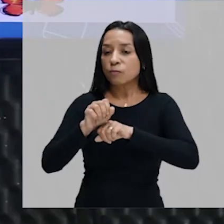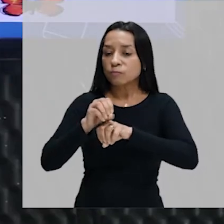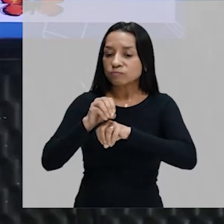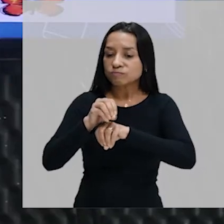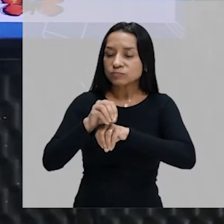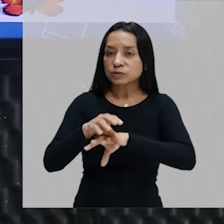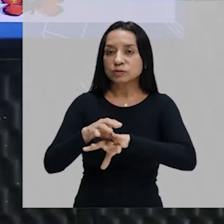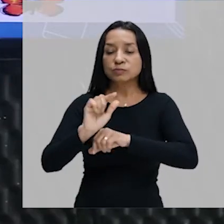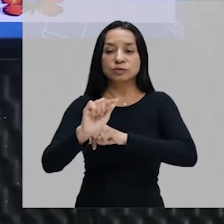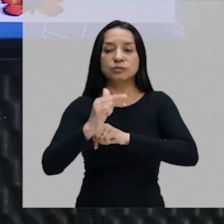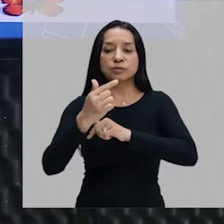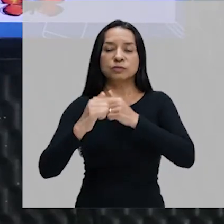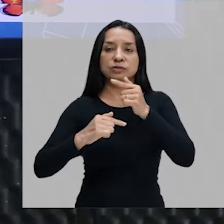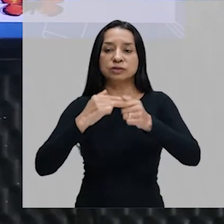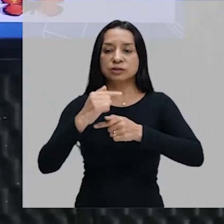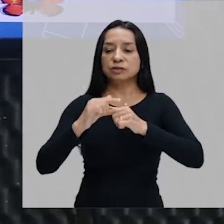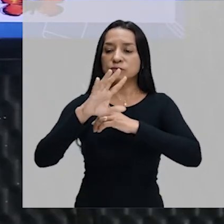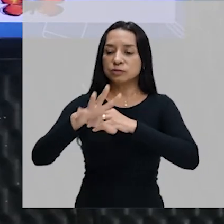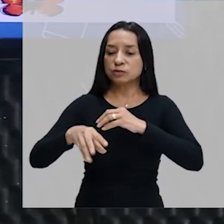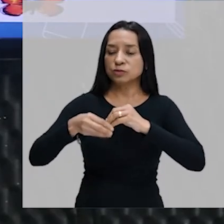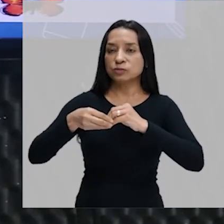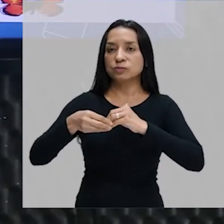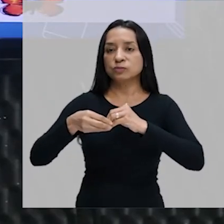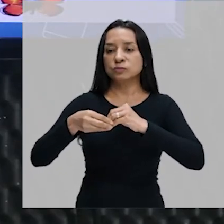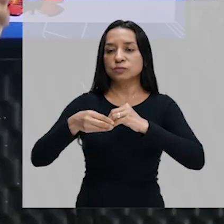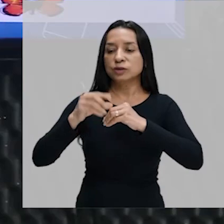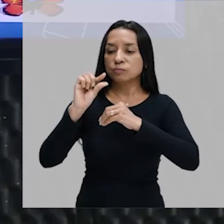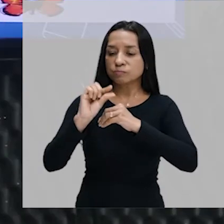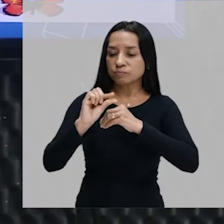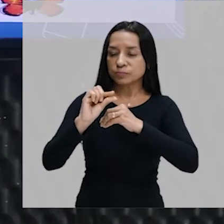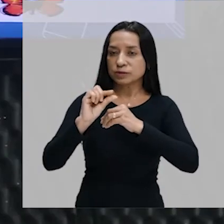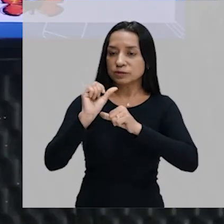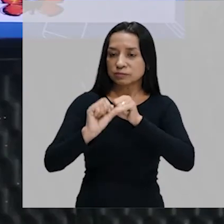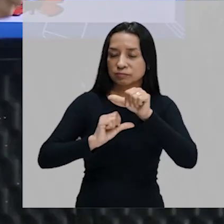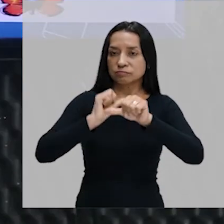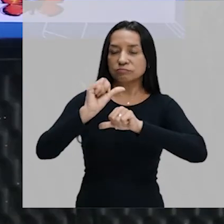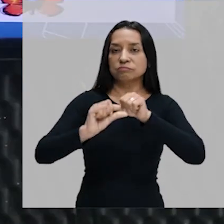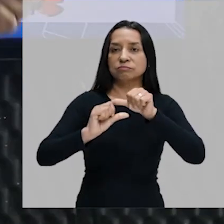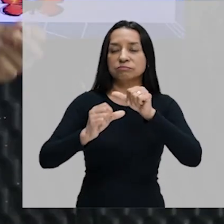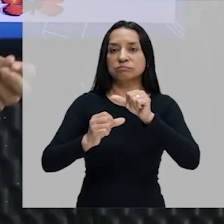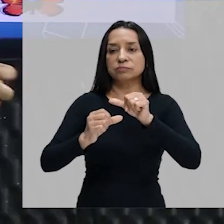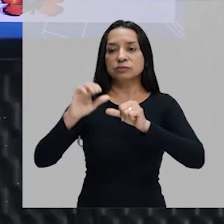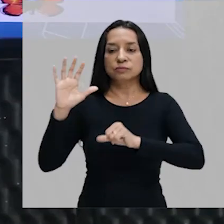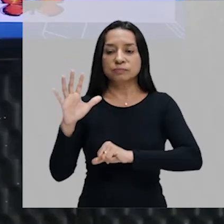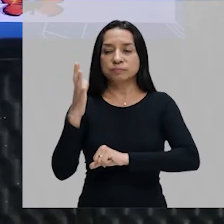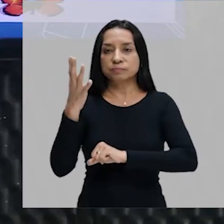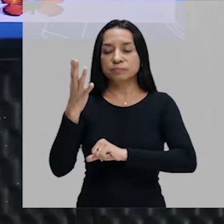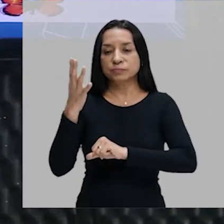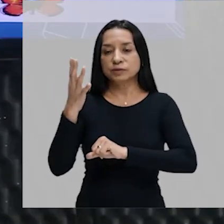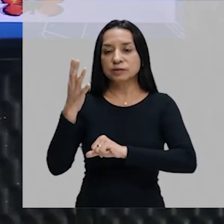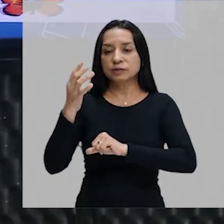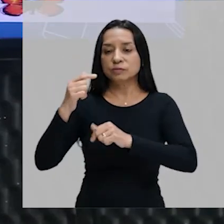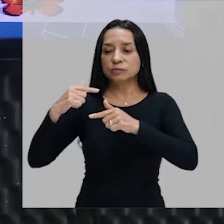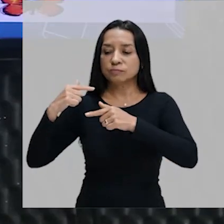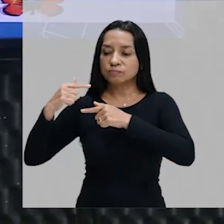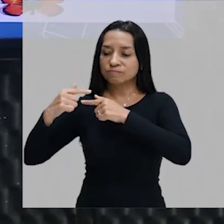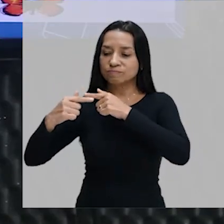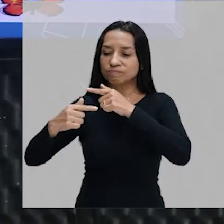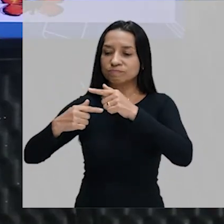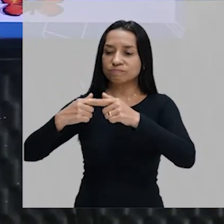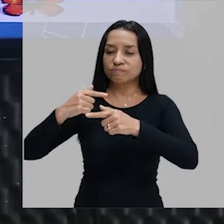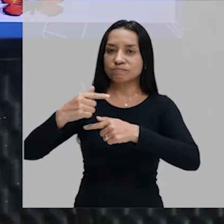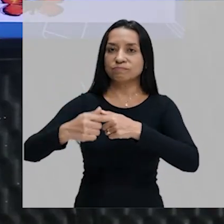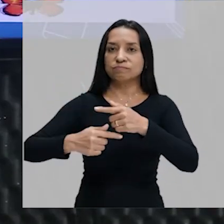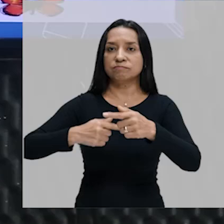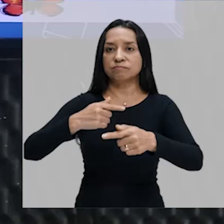seguintes, depois ela vai se juntar com outras pequenas mudanças que vão acontecendo por muitas e muitas